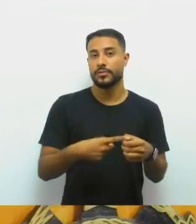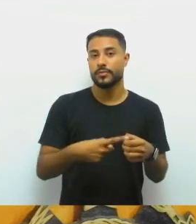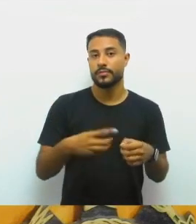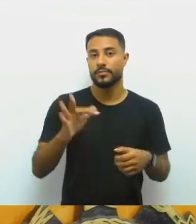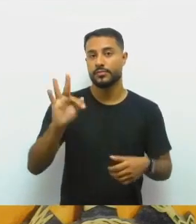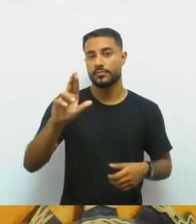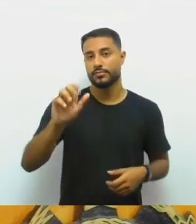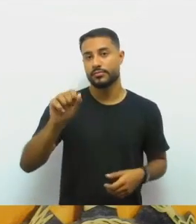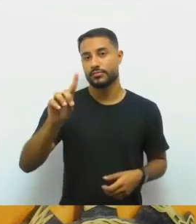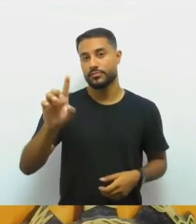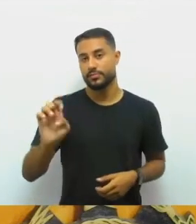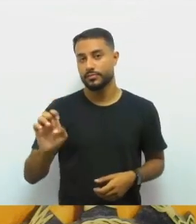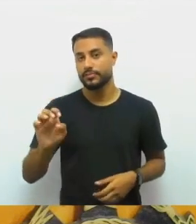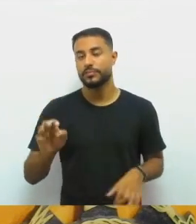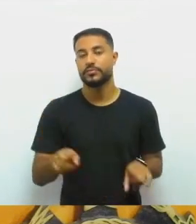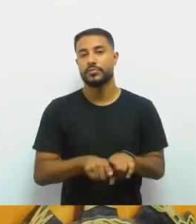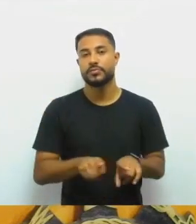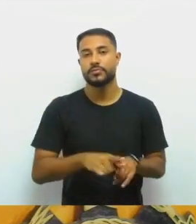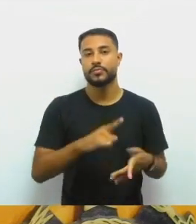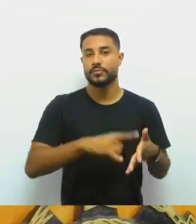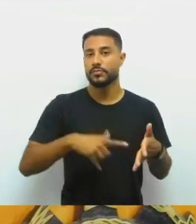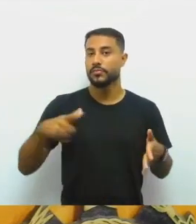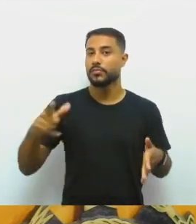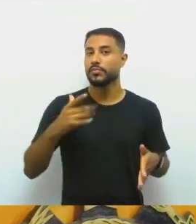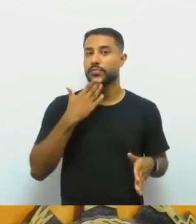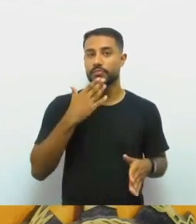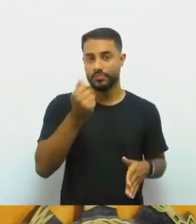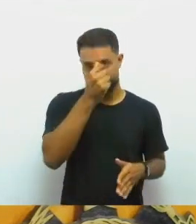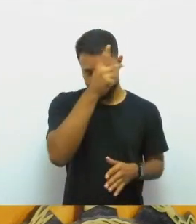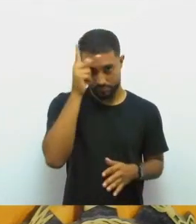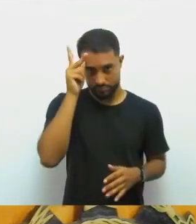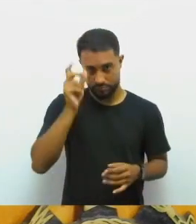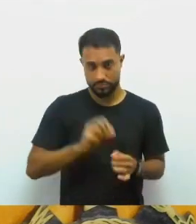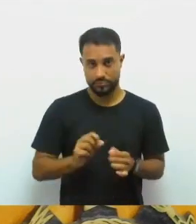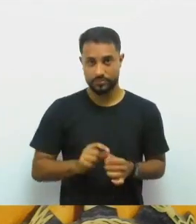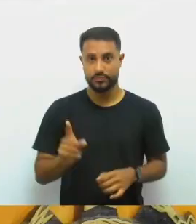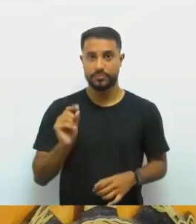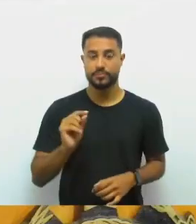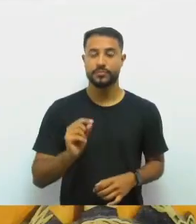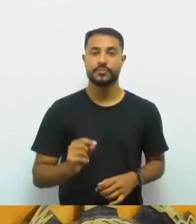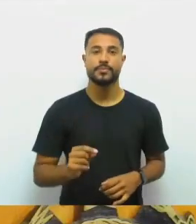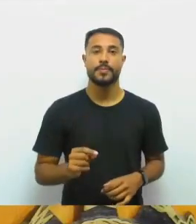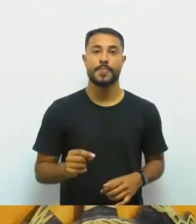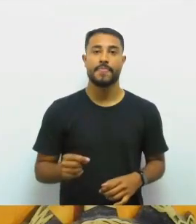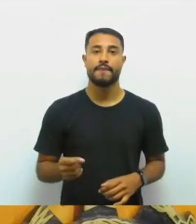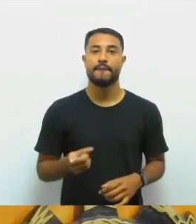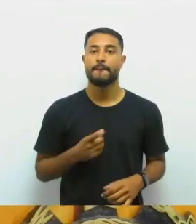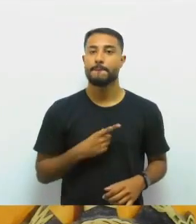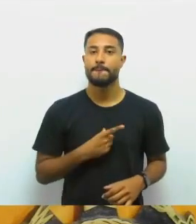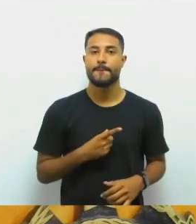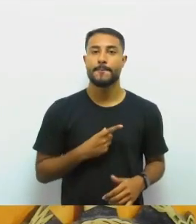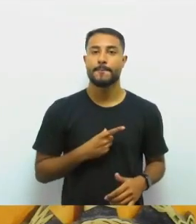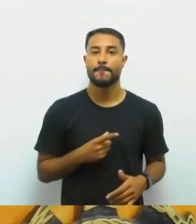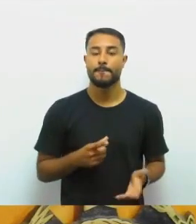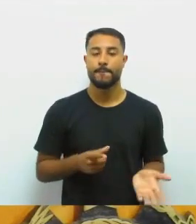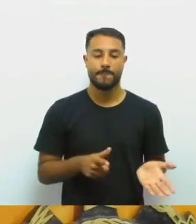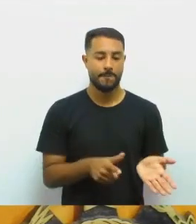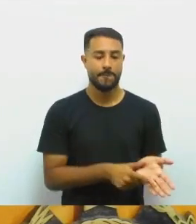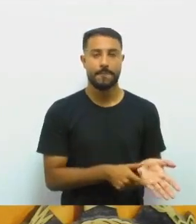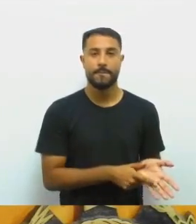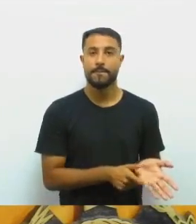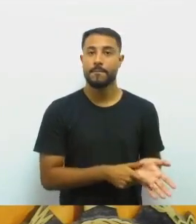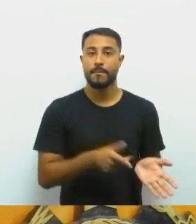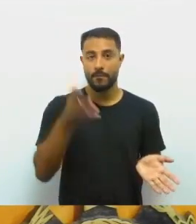bairro do Frade. Indicação 3404, indicando ao prefeito municipal a implantação de um cadastro de pacientes com